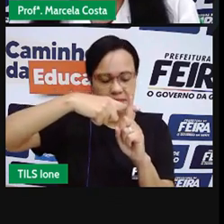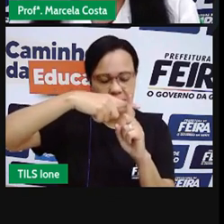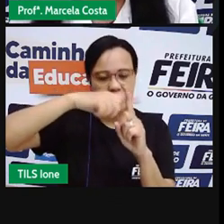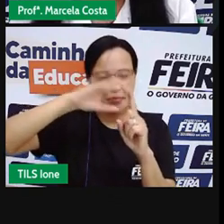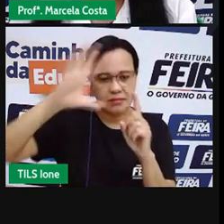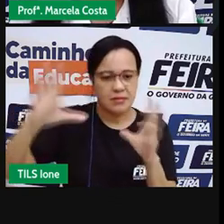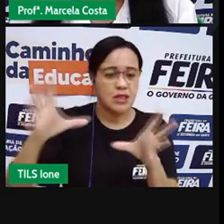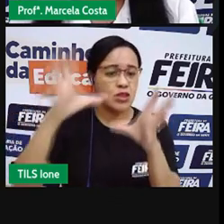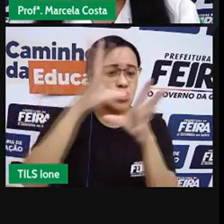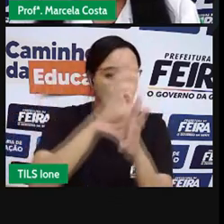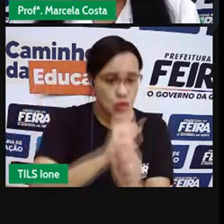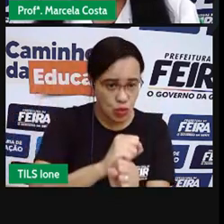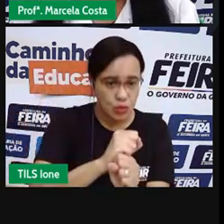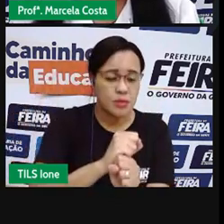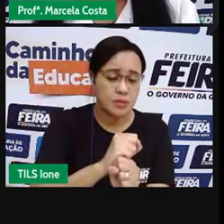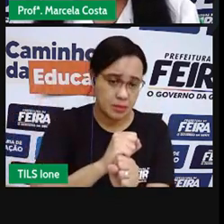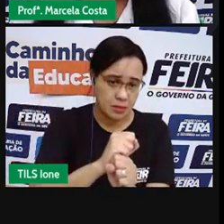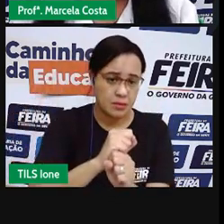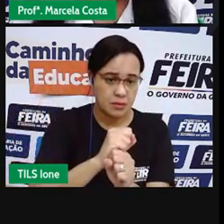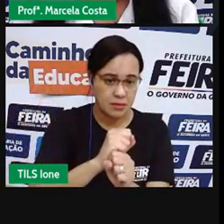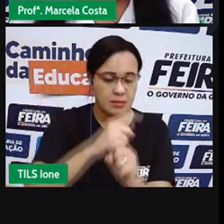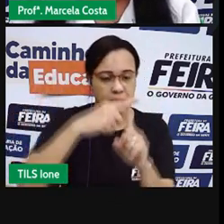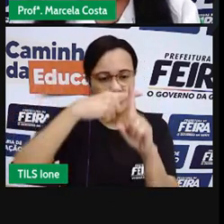vai efetuar uma adição.